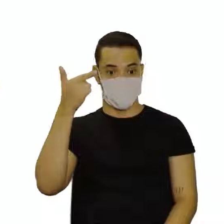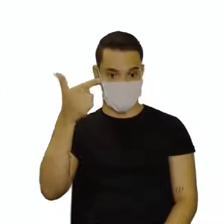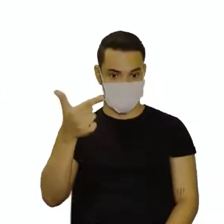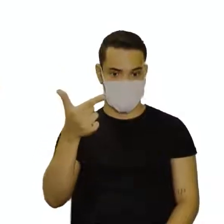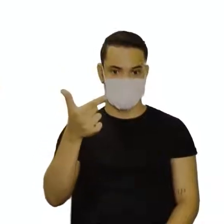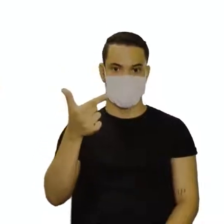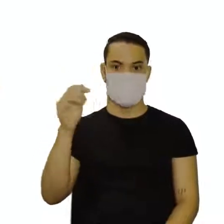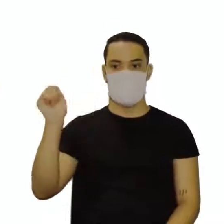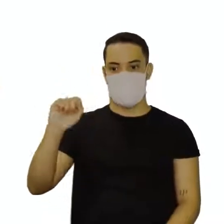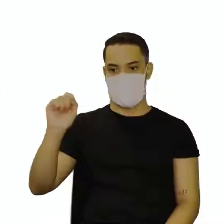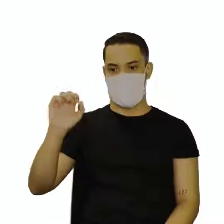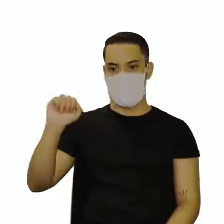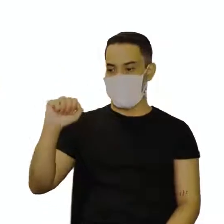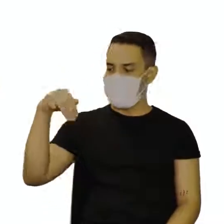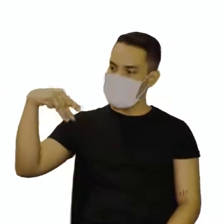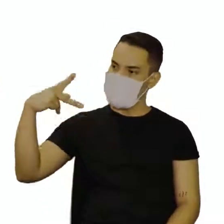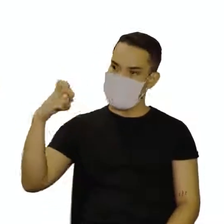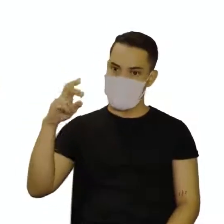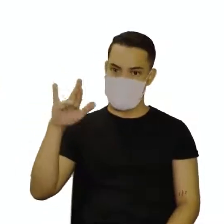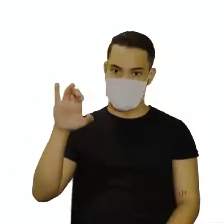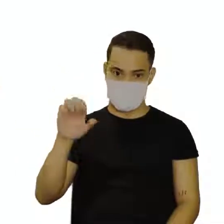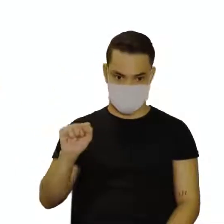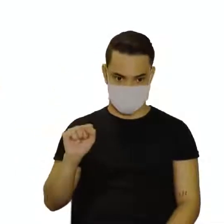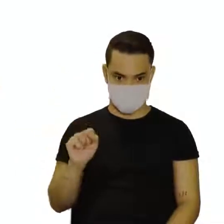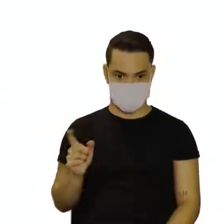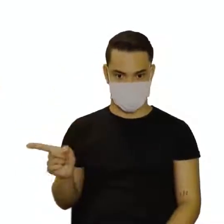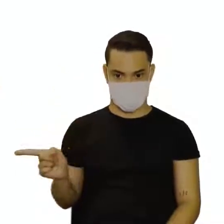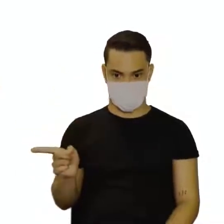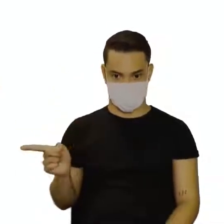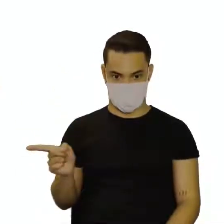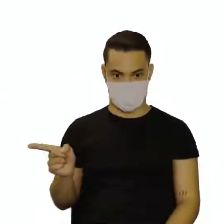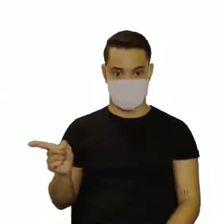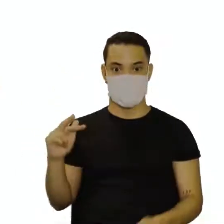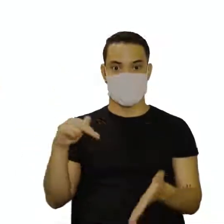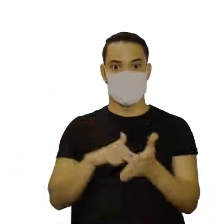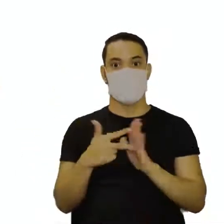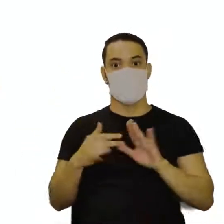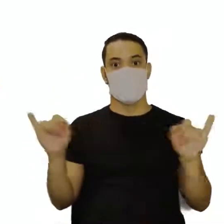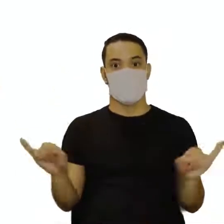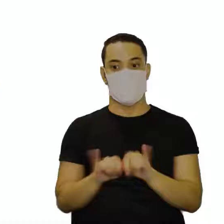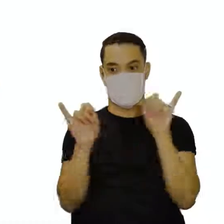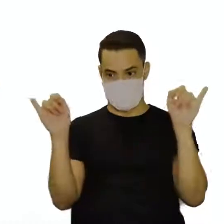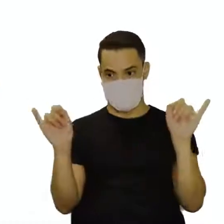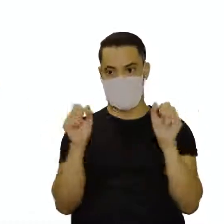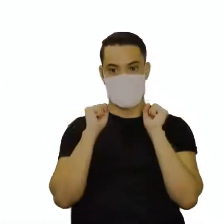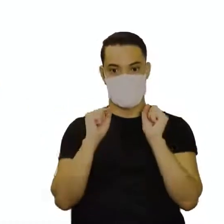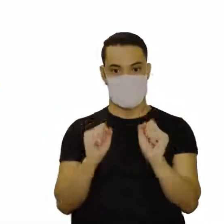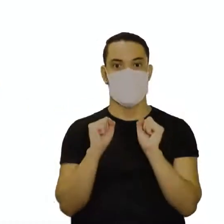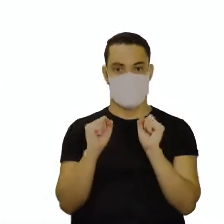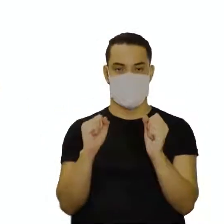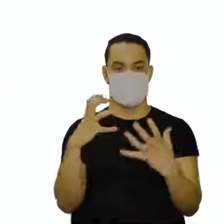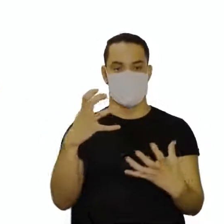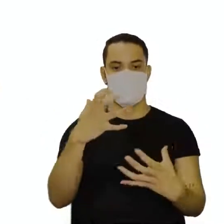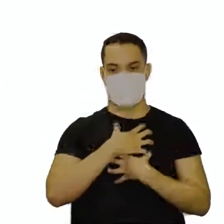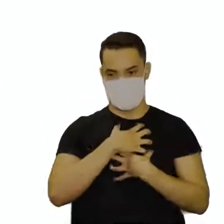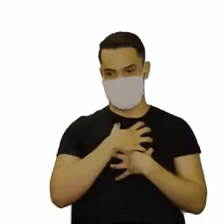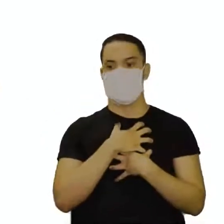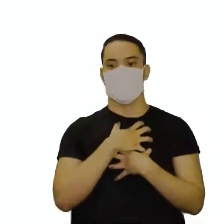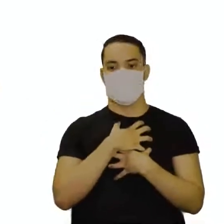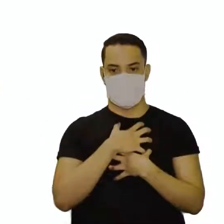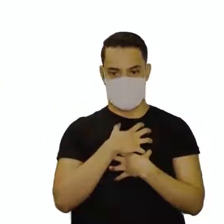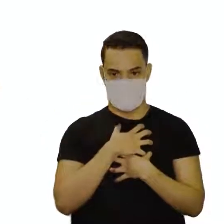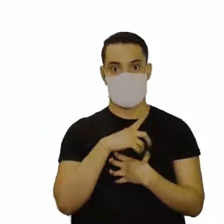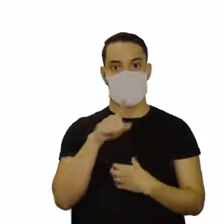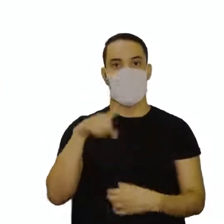0,2 amperes. Aí já é 0,2, já é um choque que pode machucar muito, já é